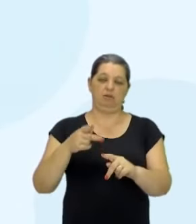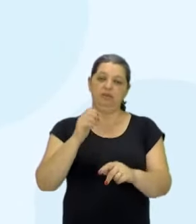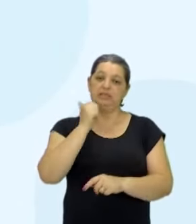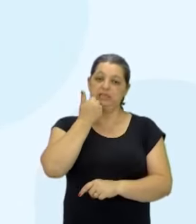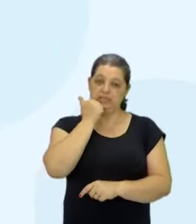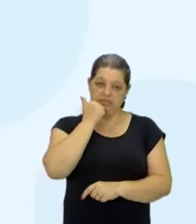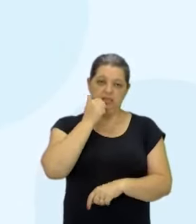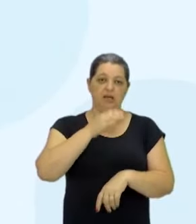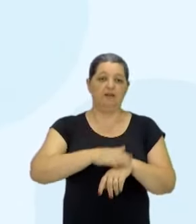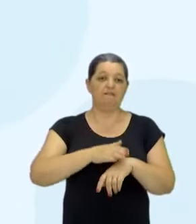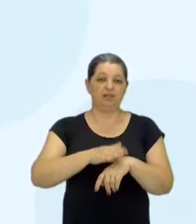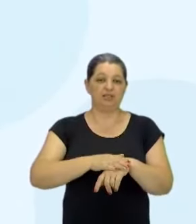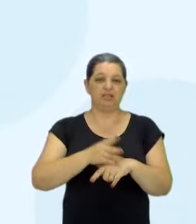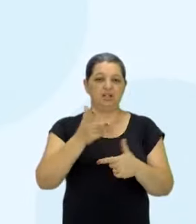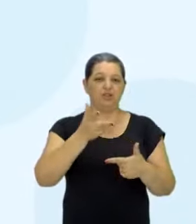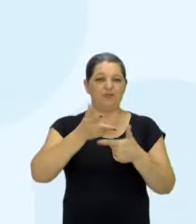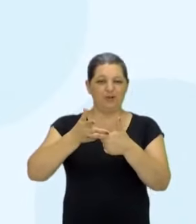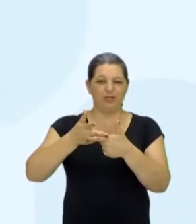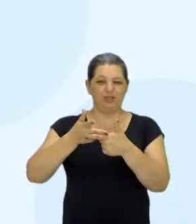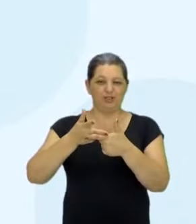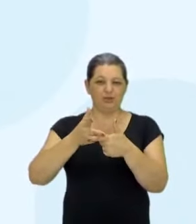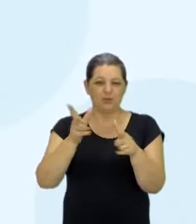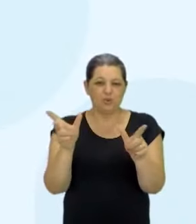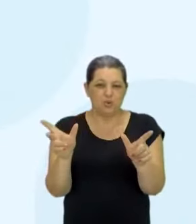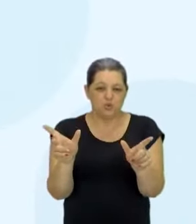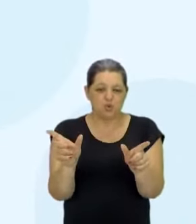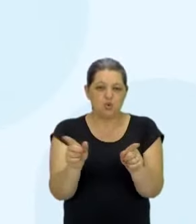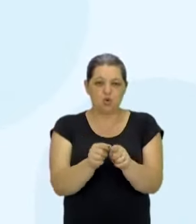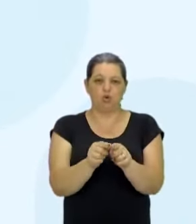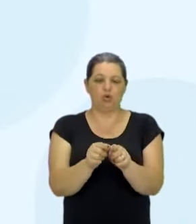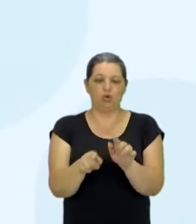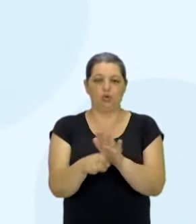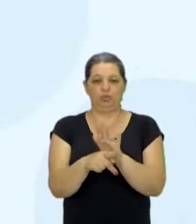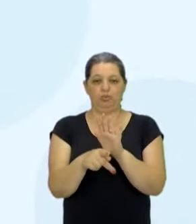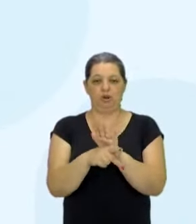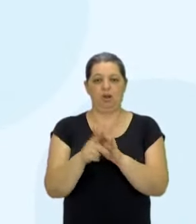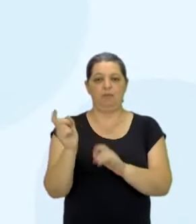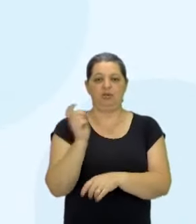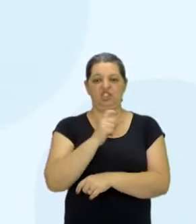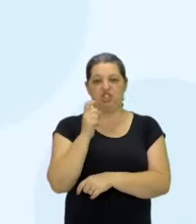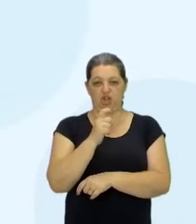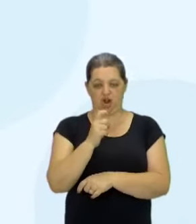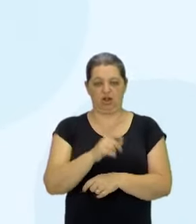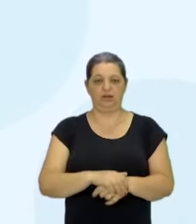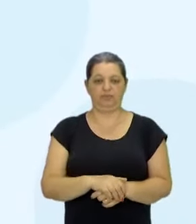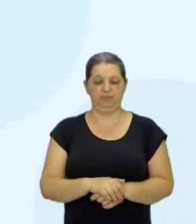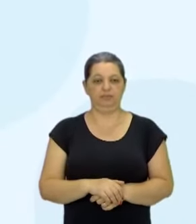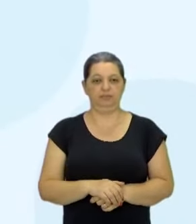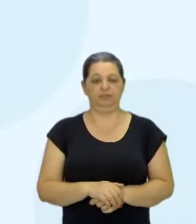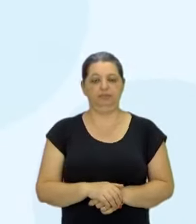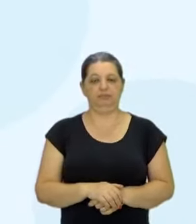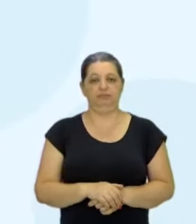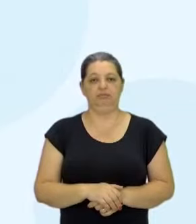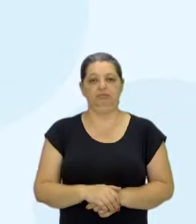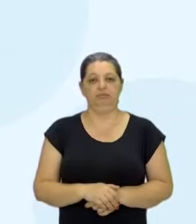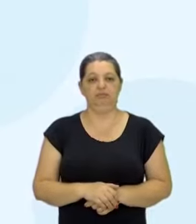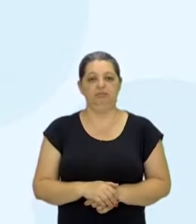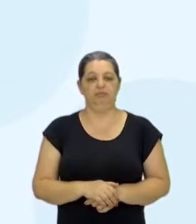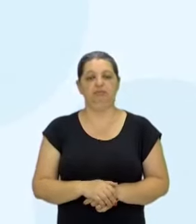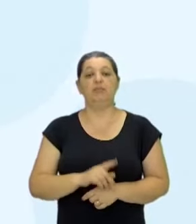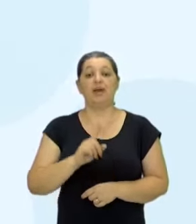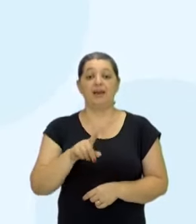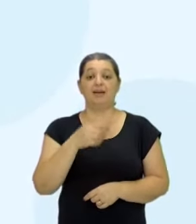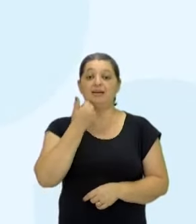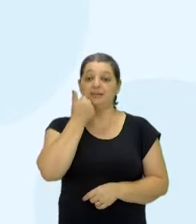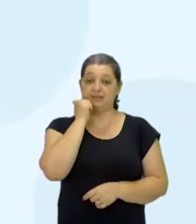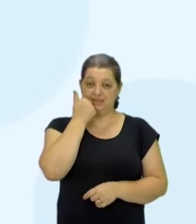fazendo vídeos para o TikTok, que são vídeos curtos, né? Uma linguagem super simples. Então, uma cientista é isso, né? A